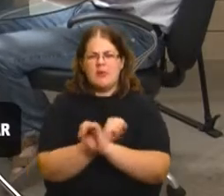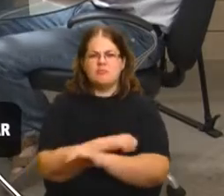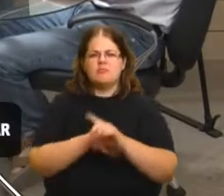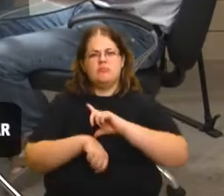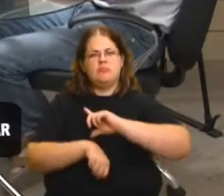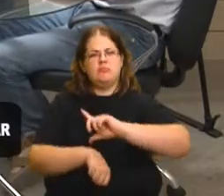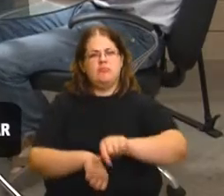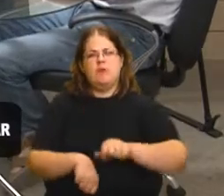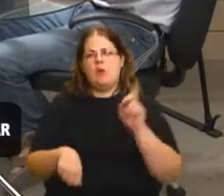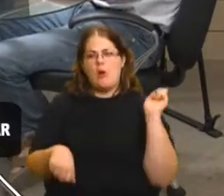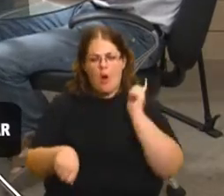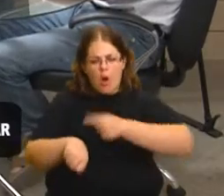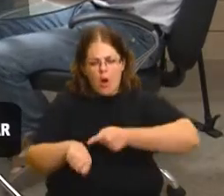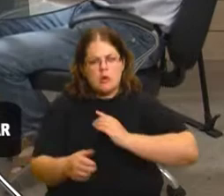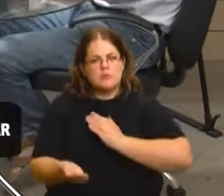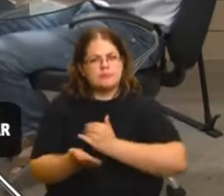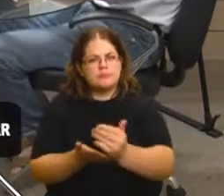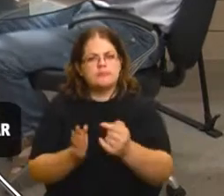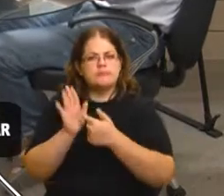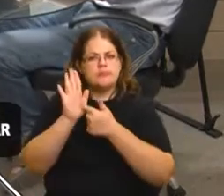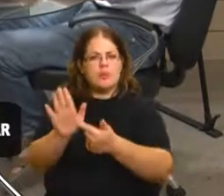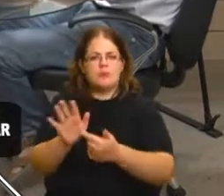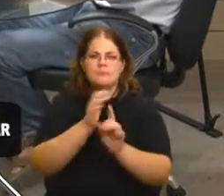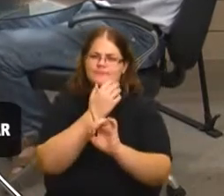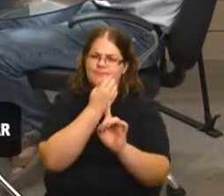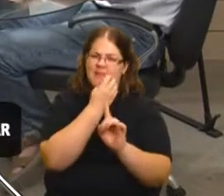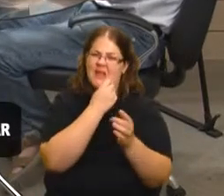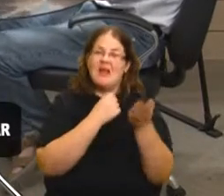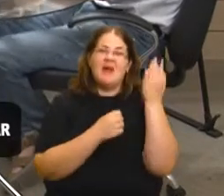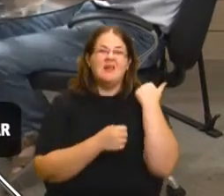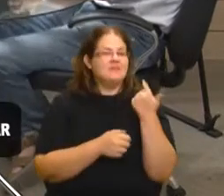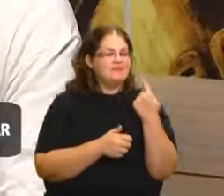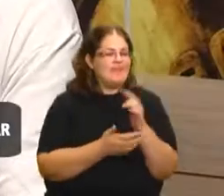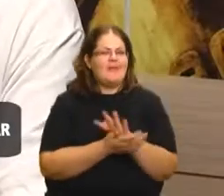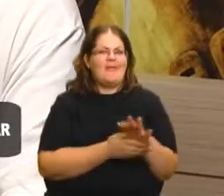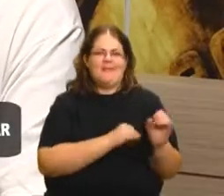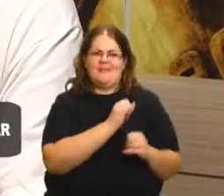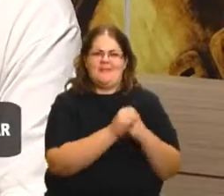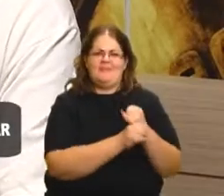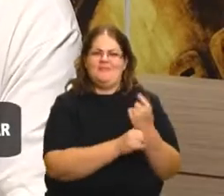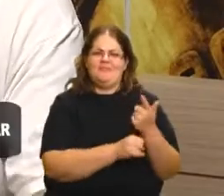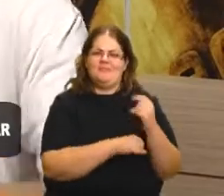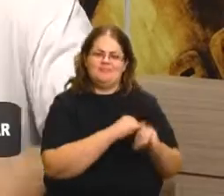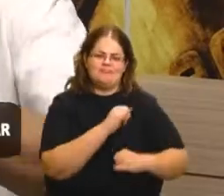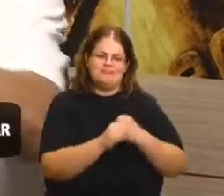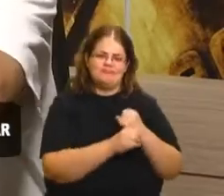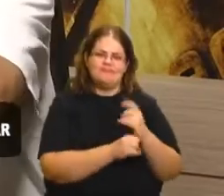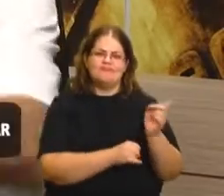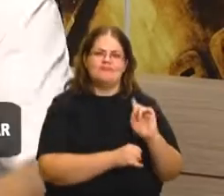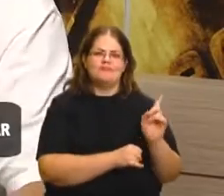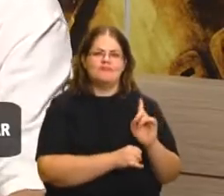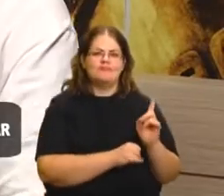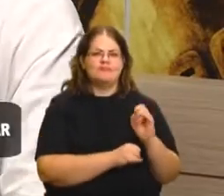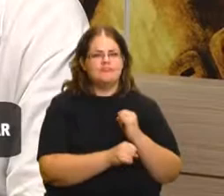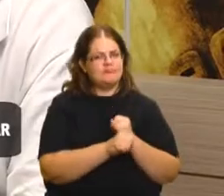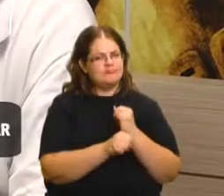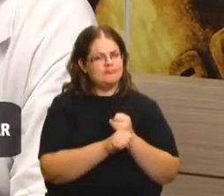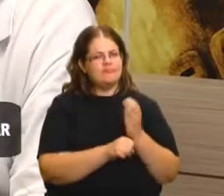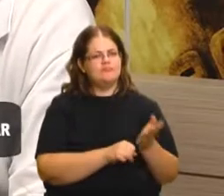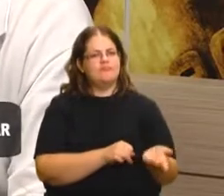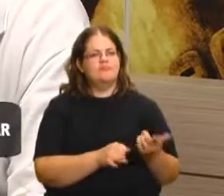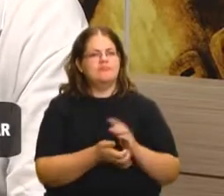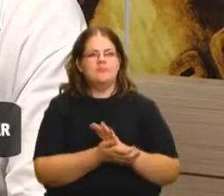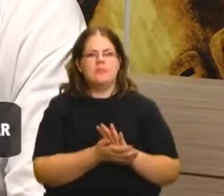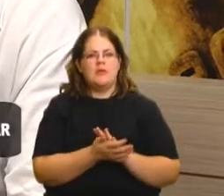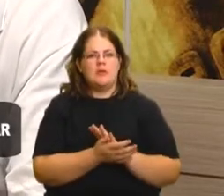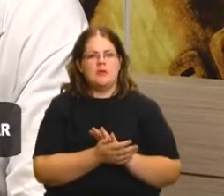na manhã do dia 1º se soube que havia... Não tinha internet na época? Não tinha internet, se soube que o general Mourão Filho tinha se dirigido em